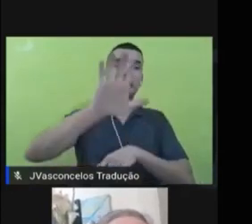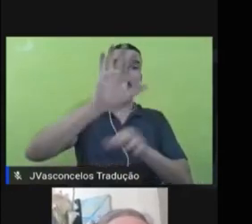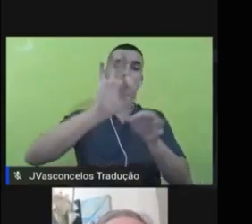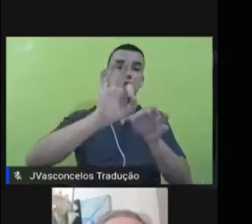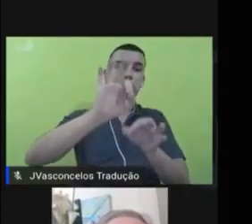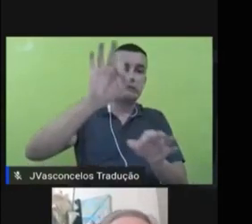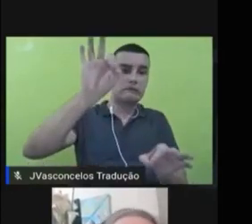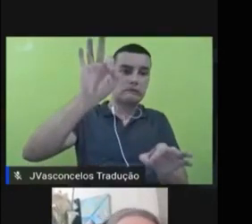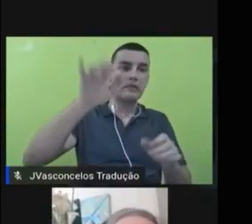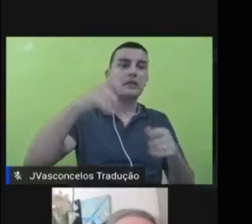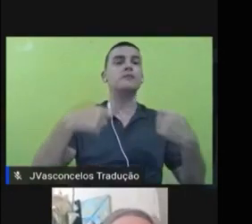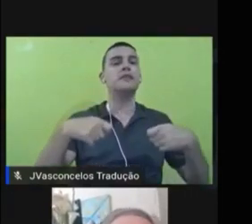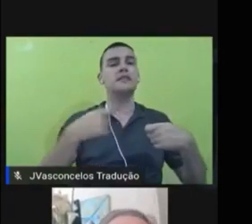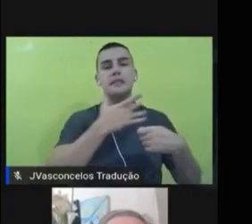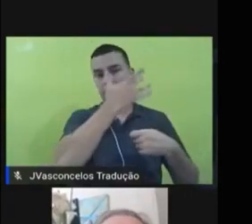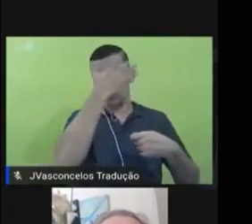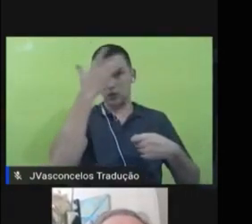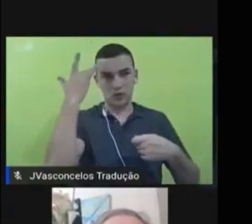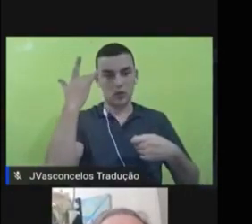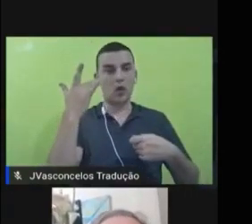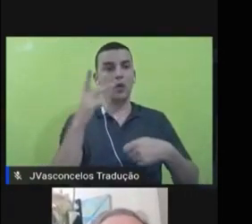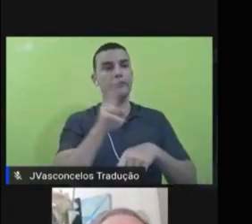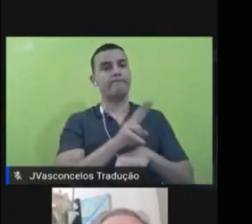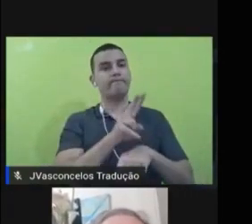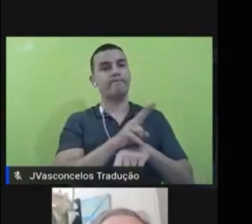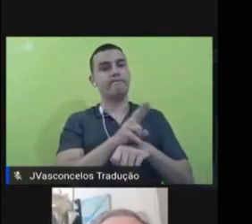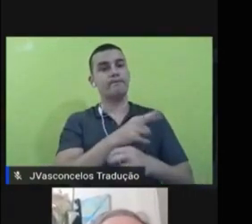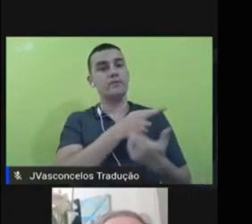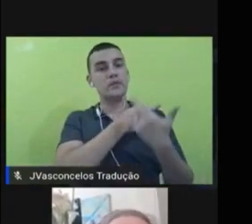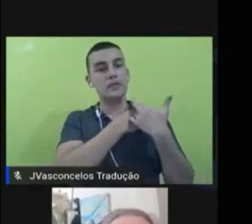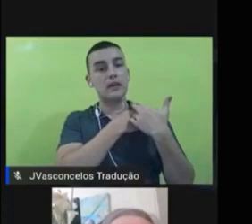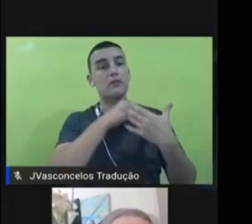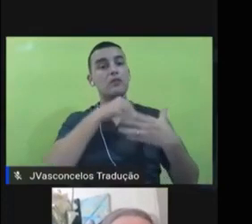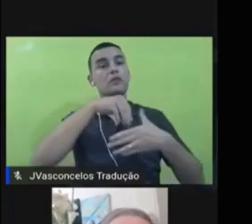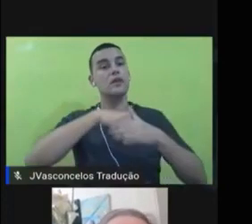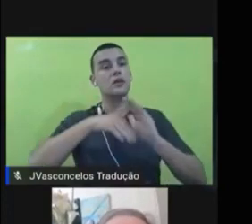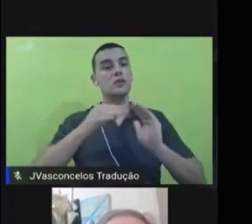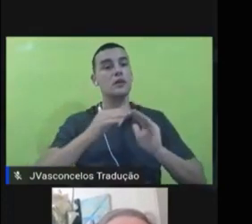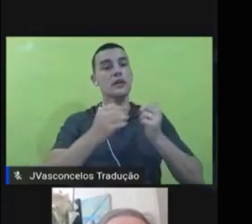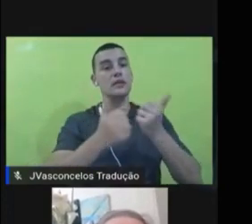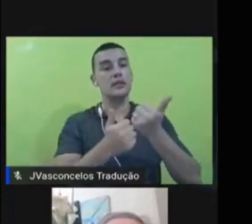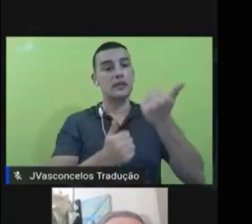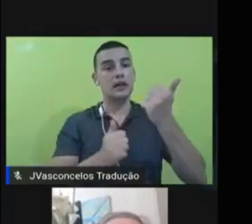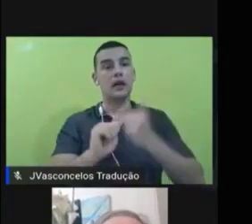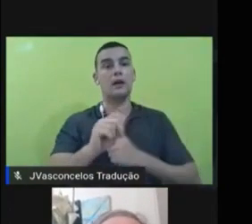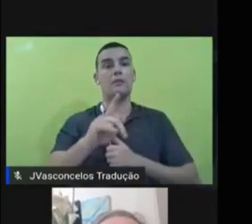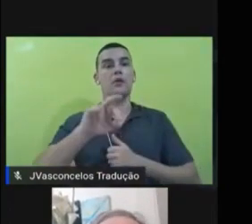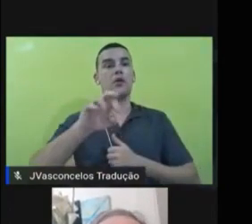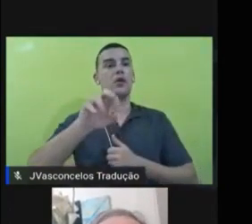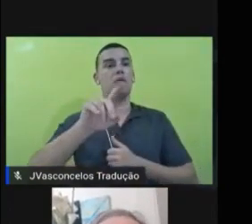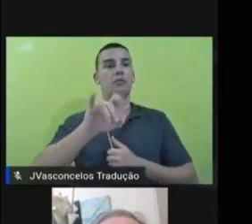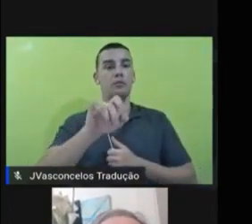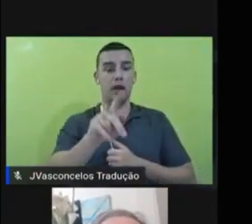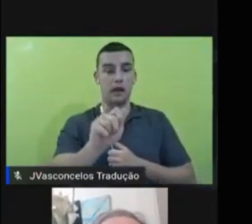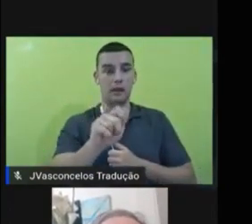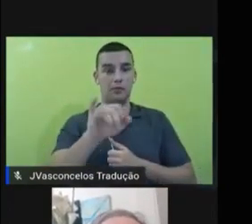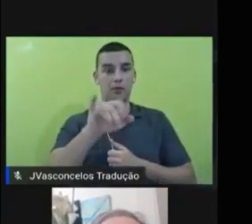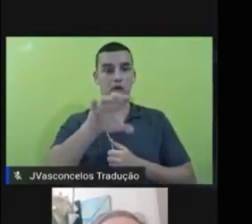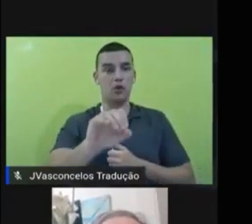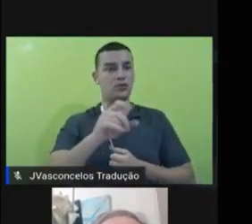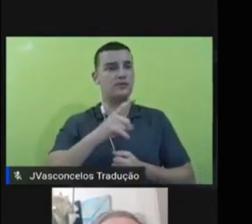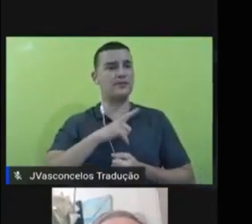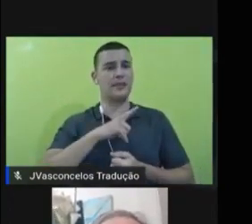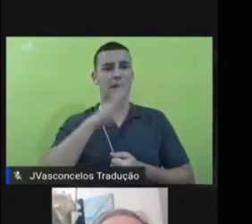seu cuidador, geralmente a mãe, nessas casas de apoio. No Brasil tem várias. Então, consideramos